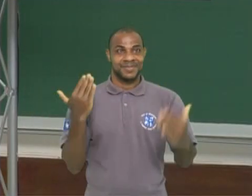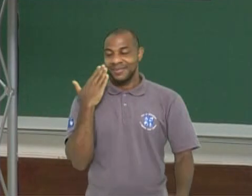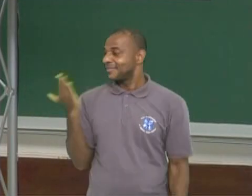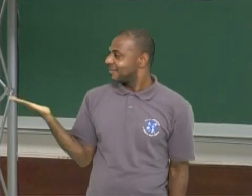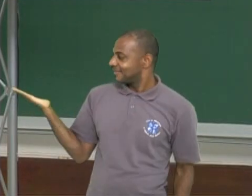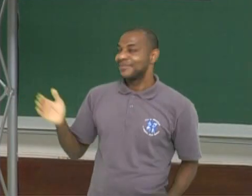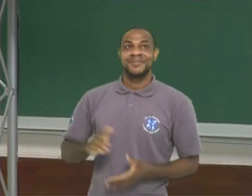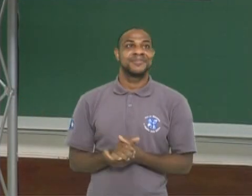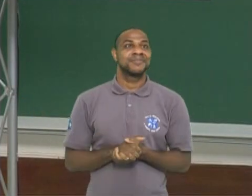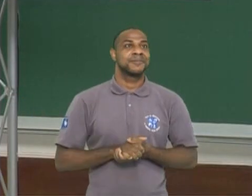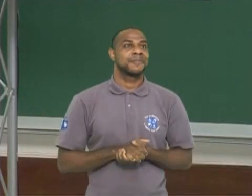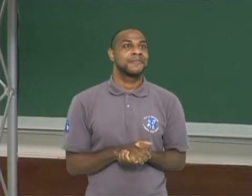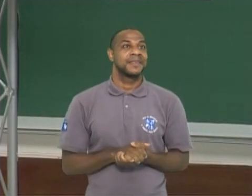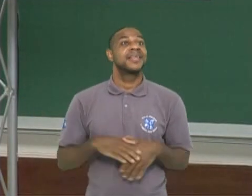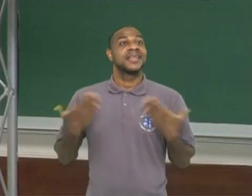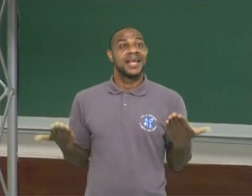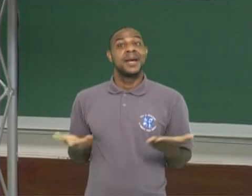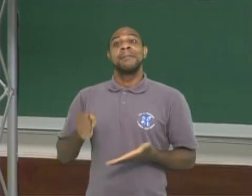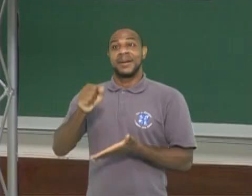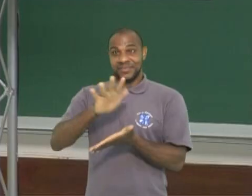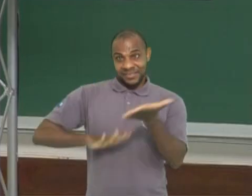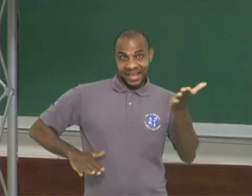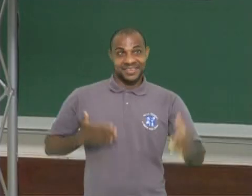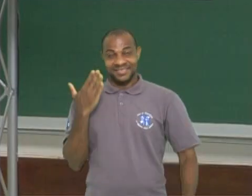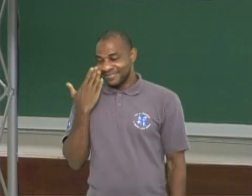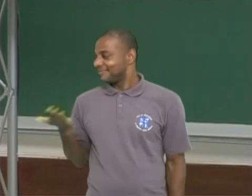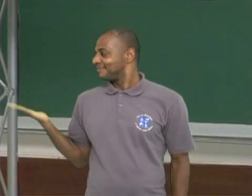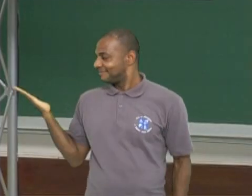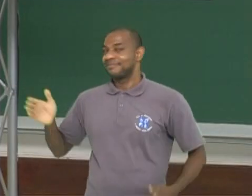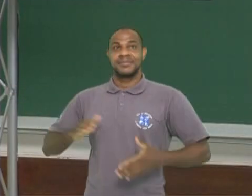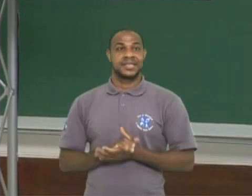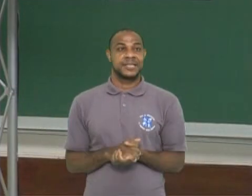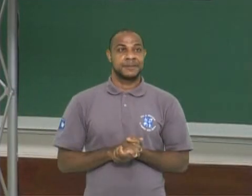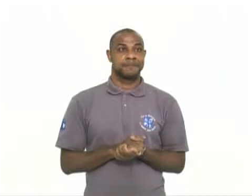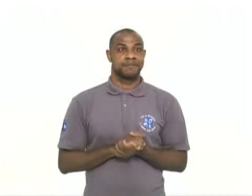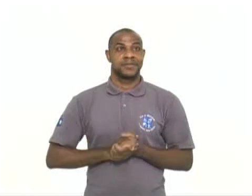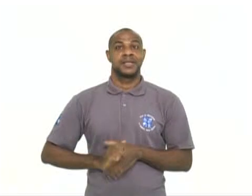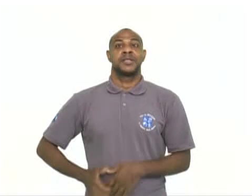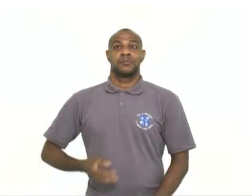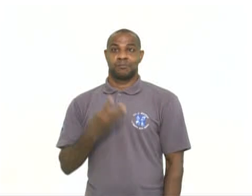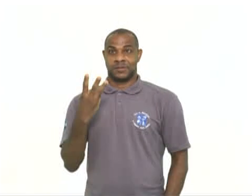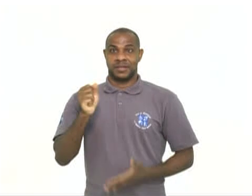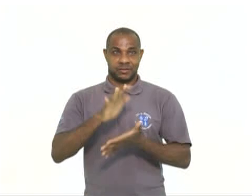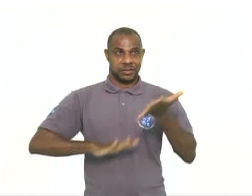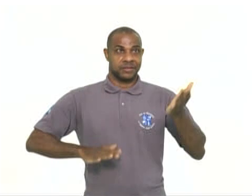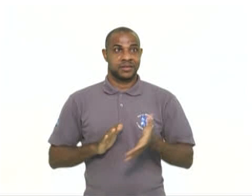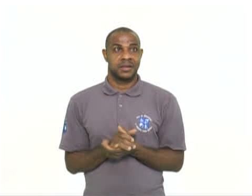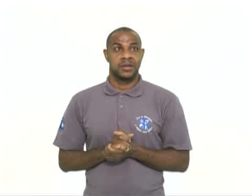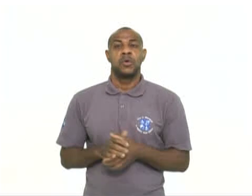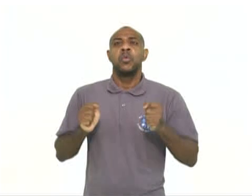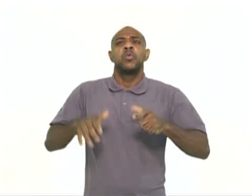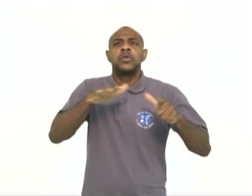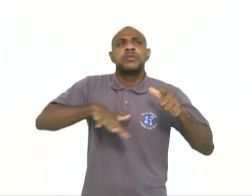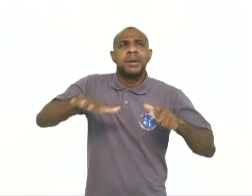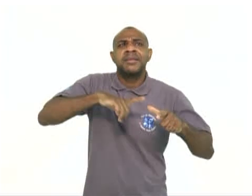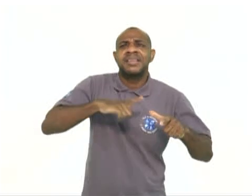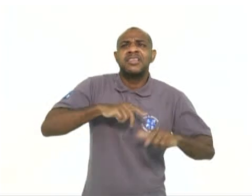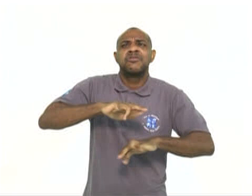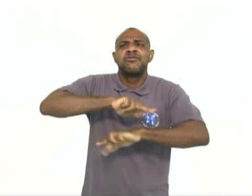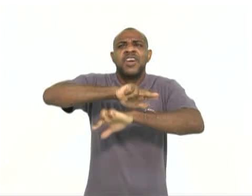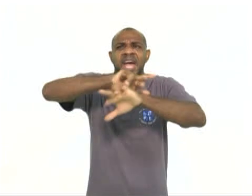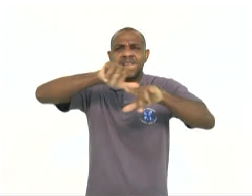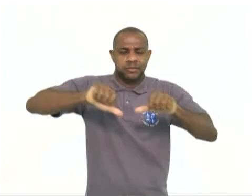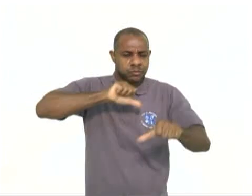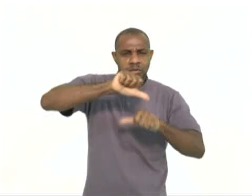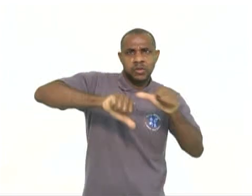ok? E aí nós vamos para mais uma atividade. Atividade número 3. Os espaços têm